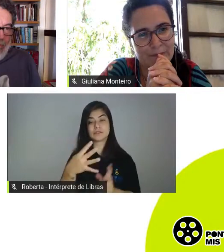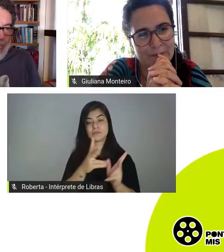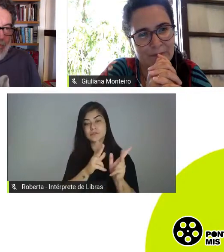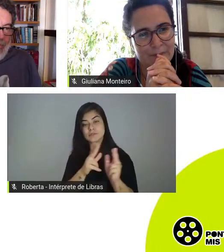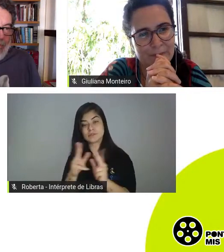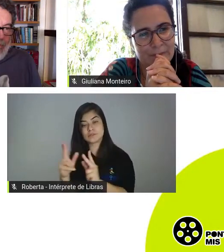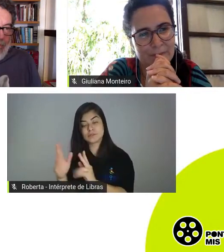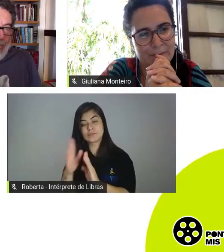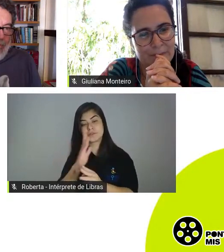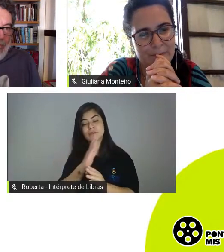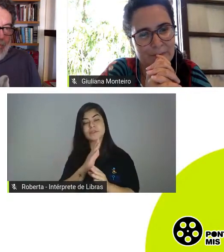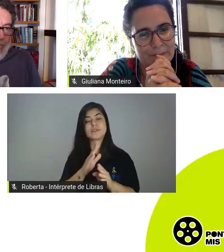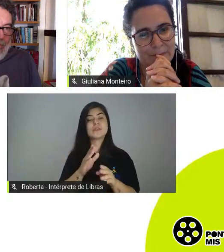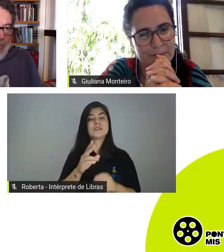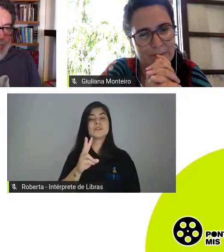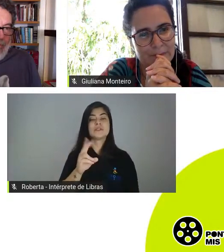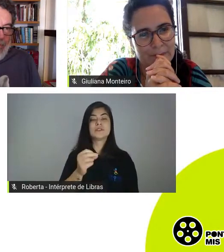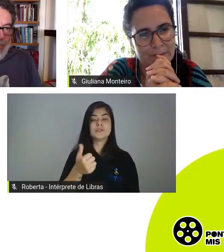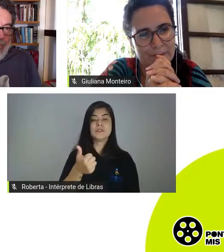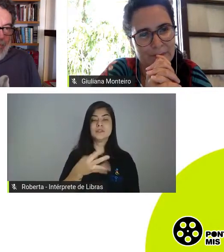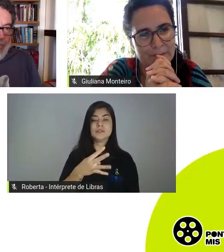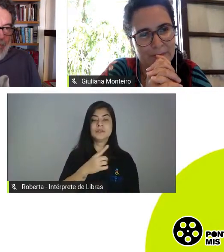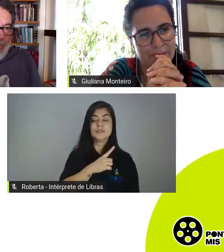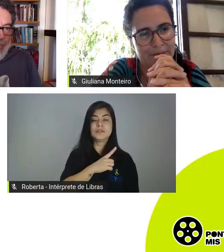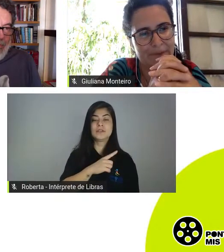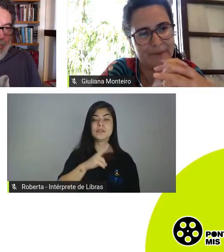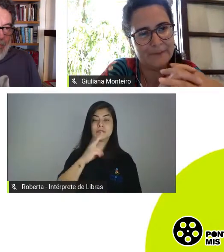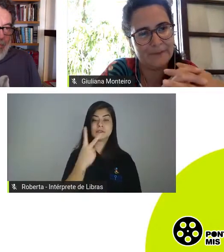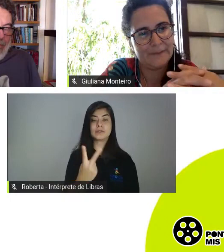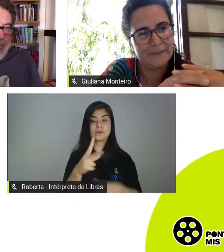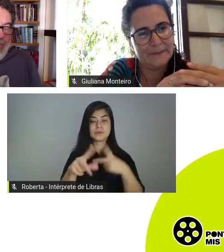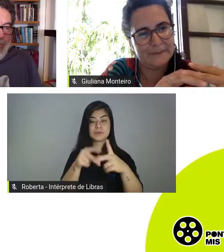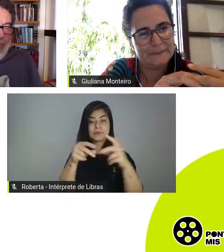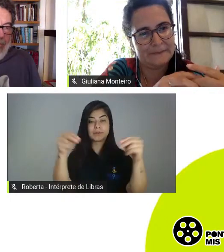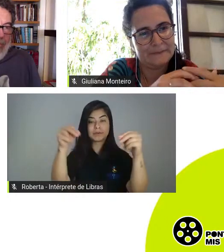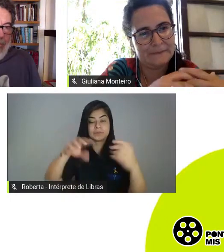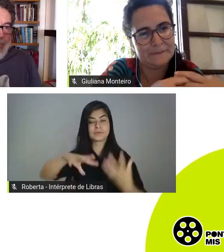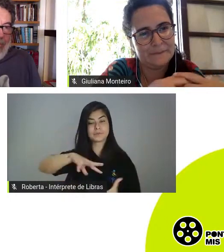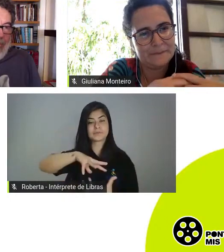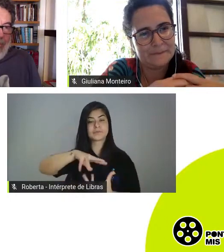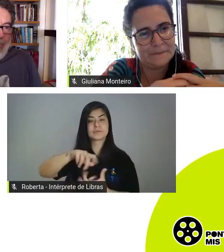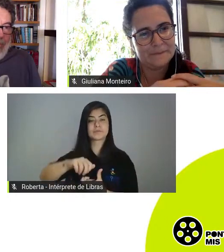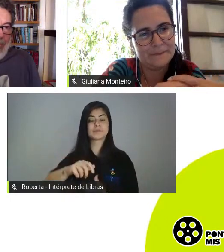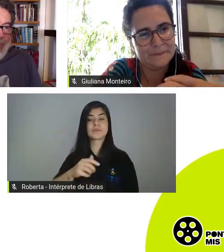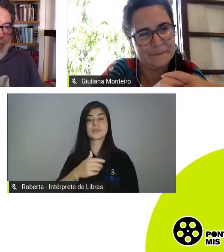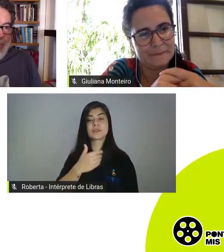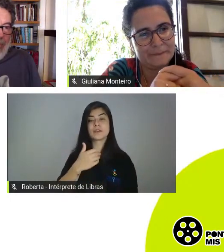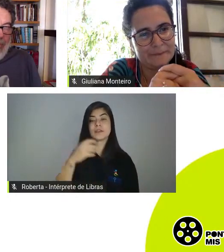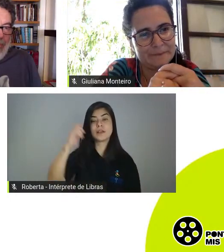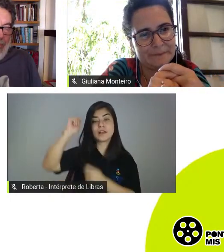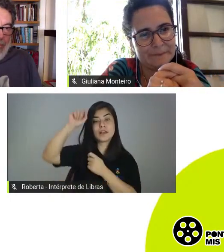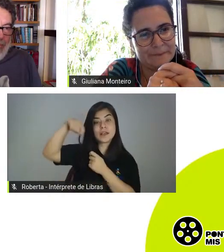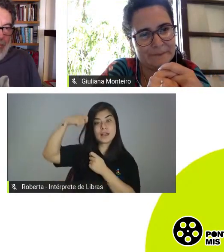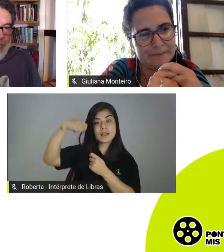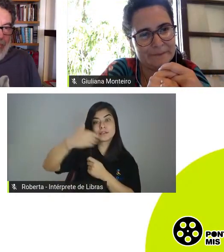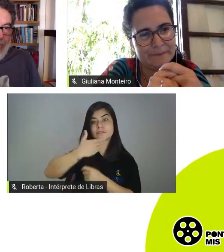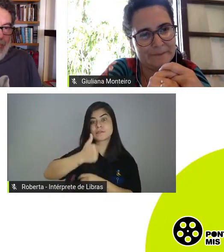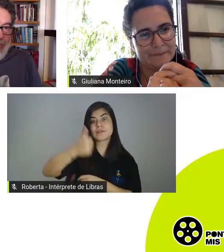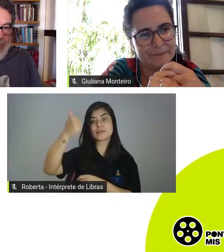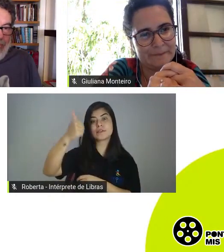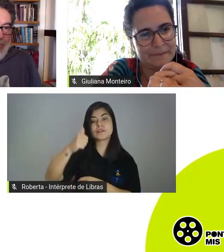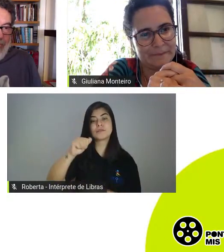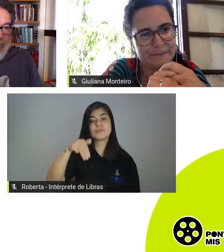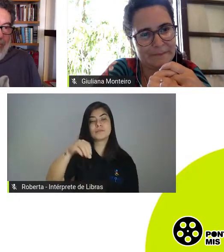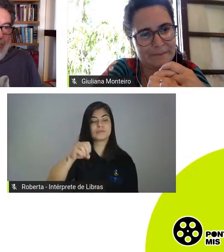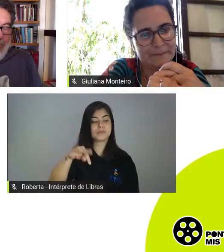em 2014, e rendeu dois prêmios Emmy Internacional. Melhor atriz para Fernanda Montenegro, em 2013, e